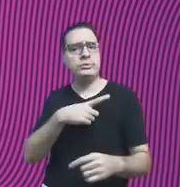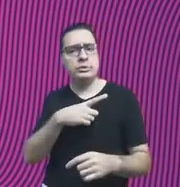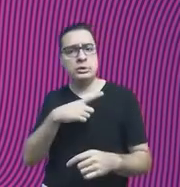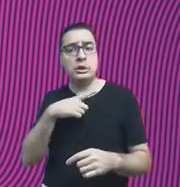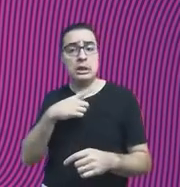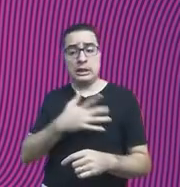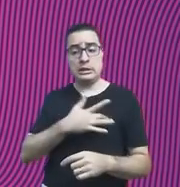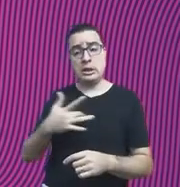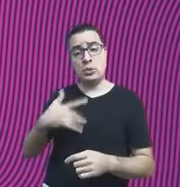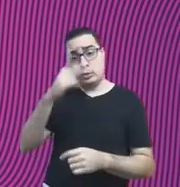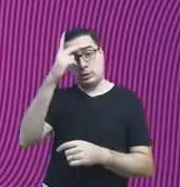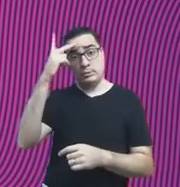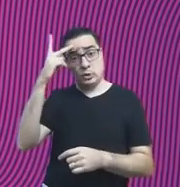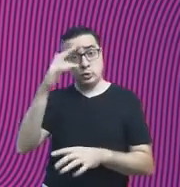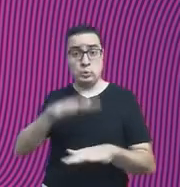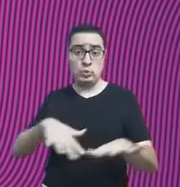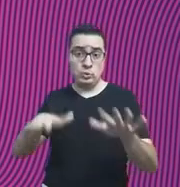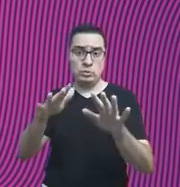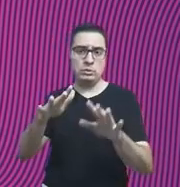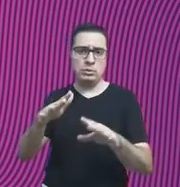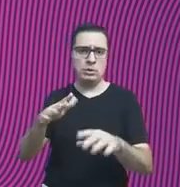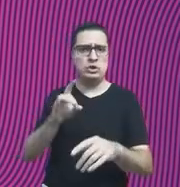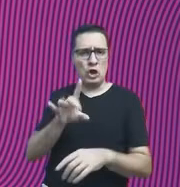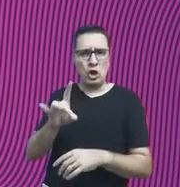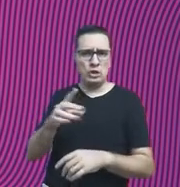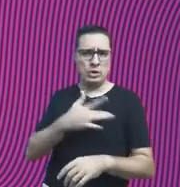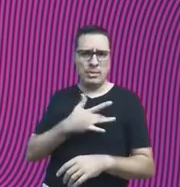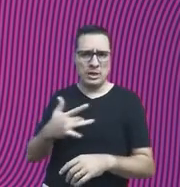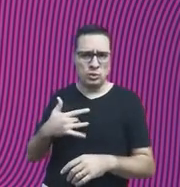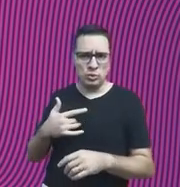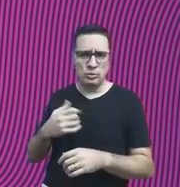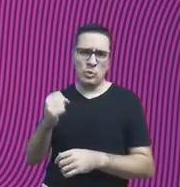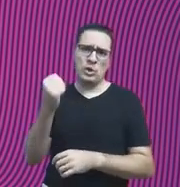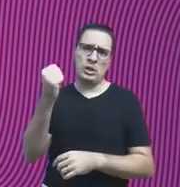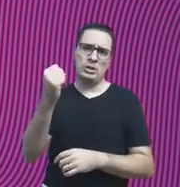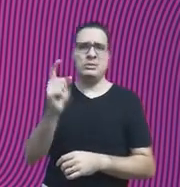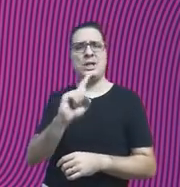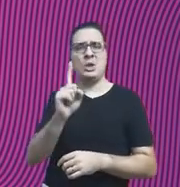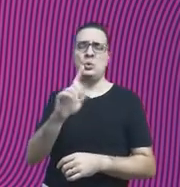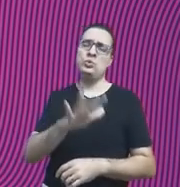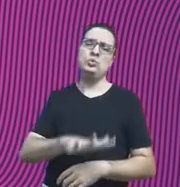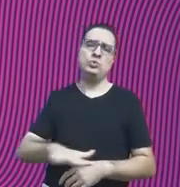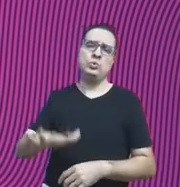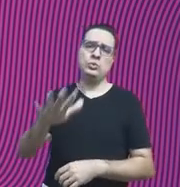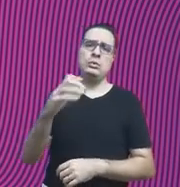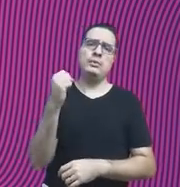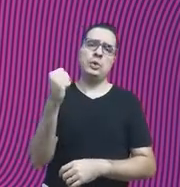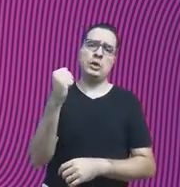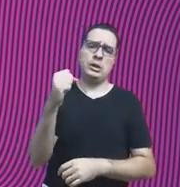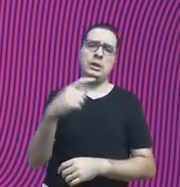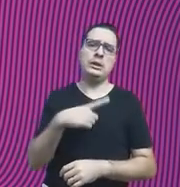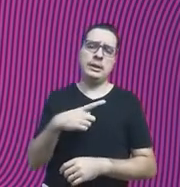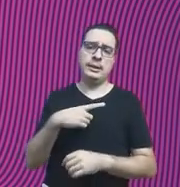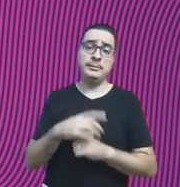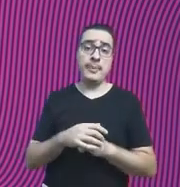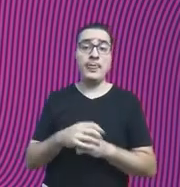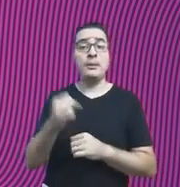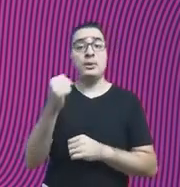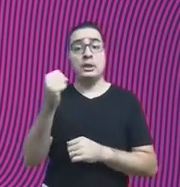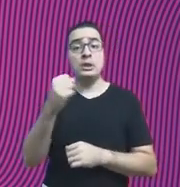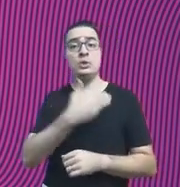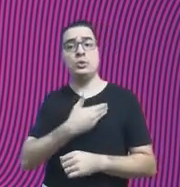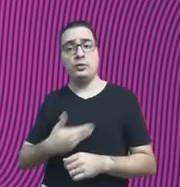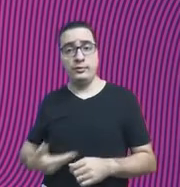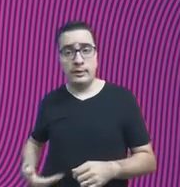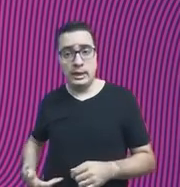Okay? Aliás, a igreja não tinha o poder só sobre a saúde, a igreja tinha o poder sobre tudo. Okay? Ela tinha poder sobre os governos, ela fazia